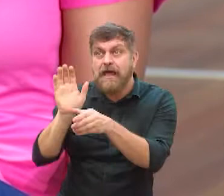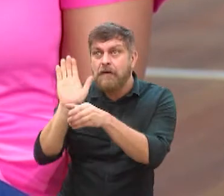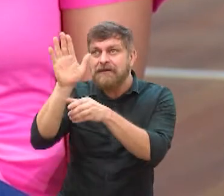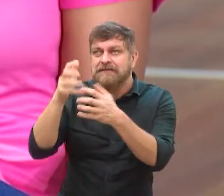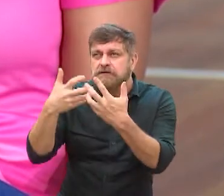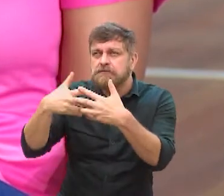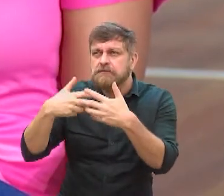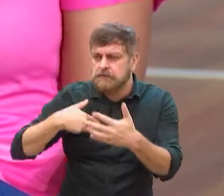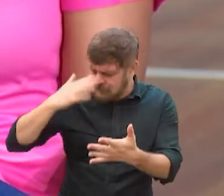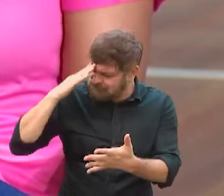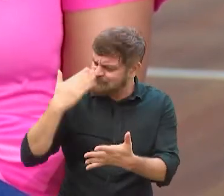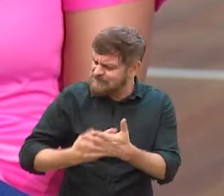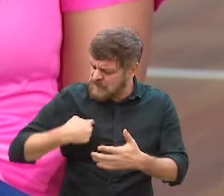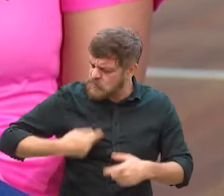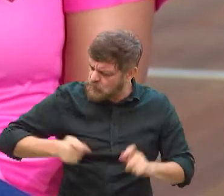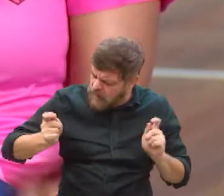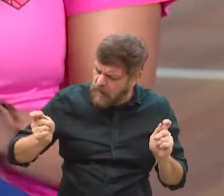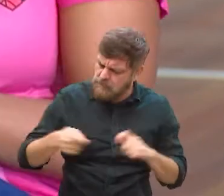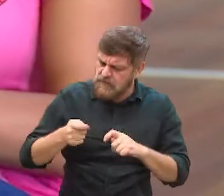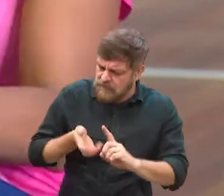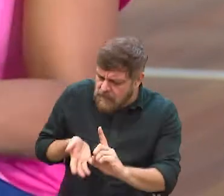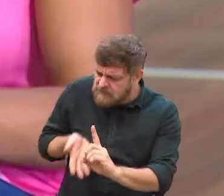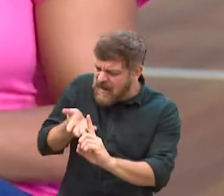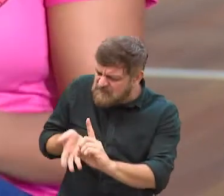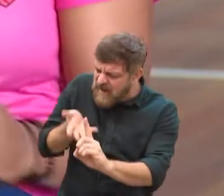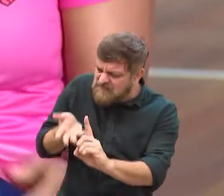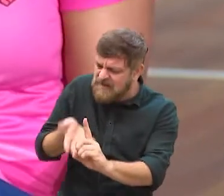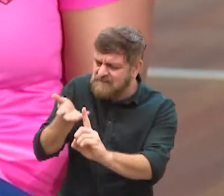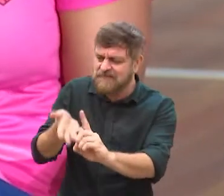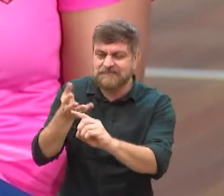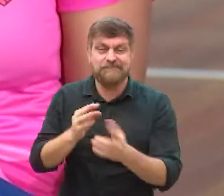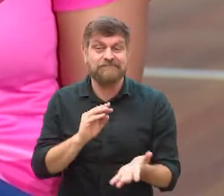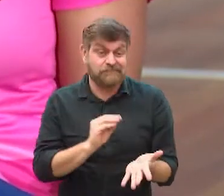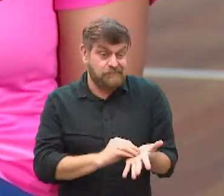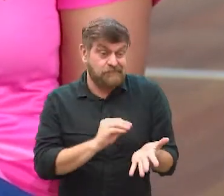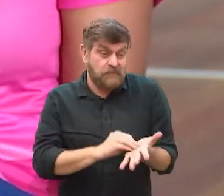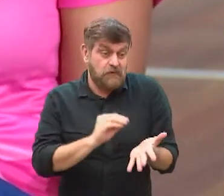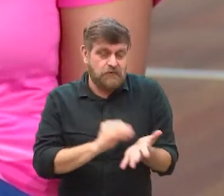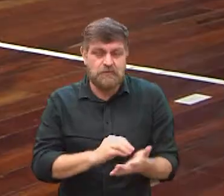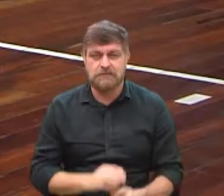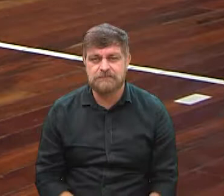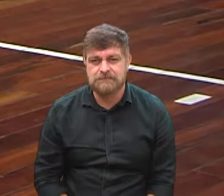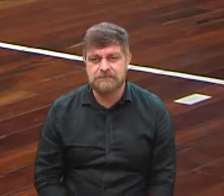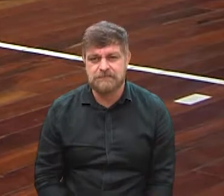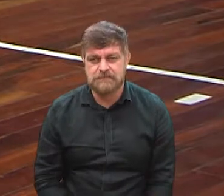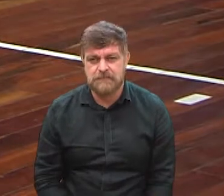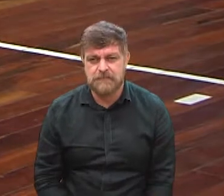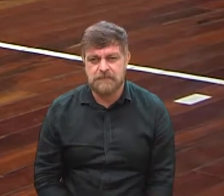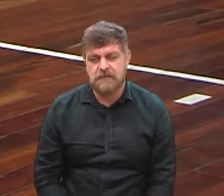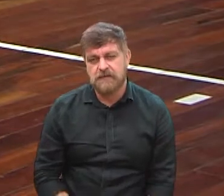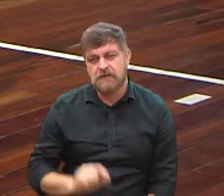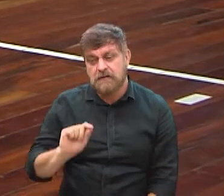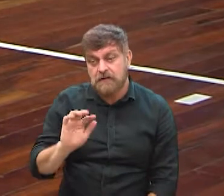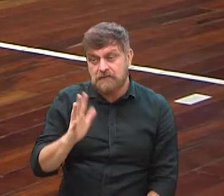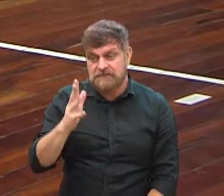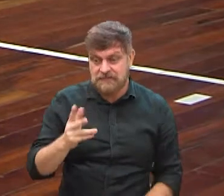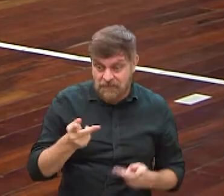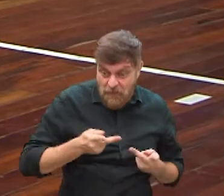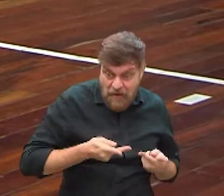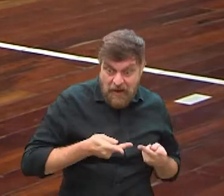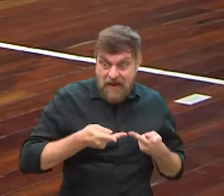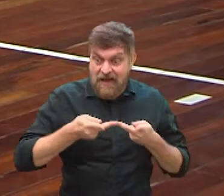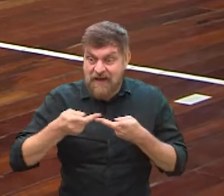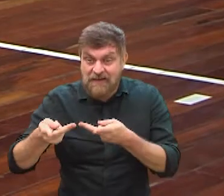acreditar, falar, não, vai por aqui, por esse caminho que talvez você consiga. E aí surgiu